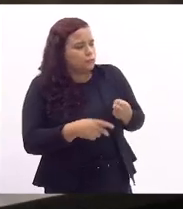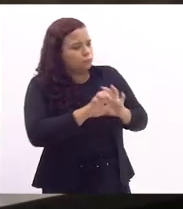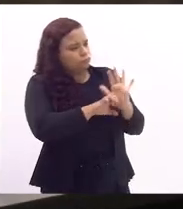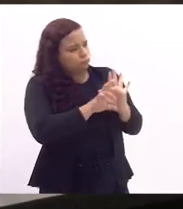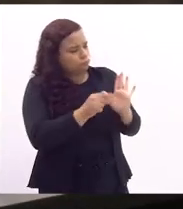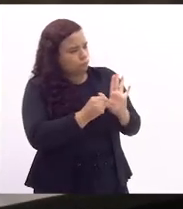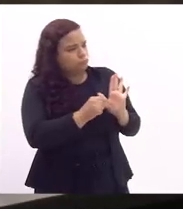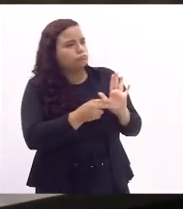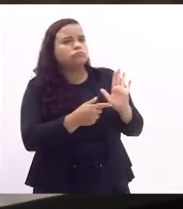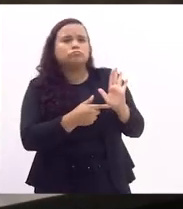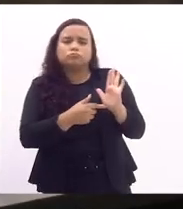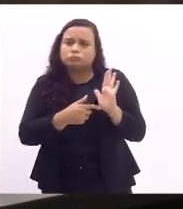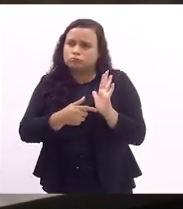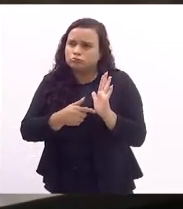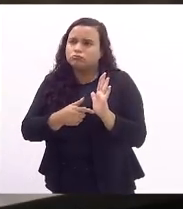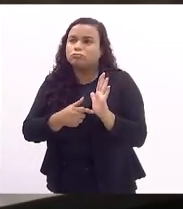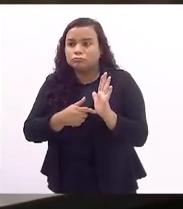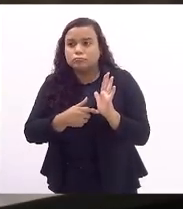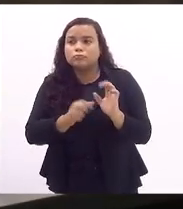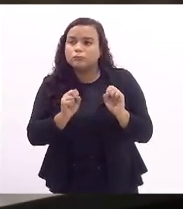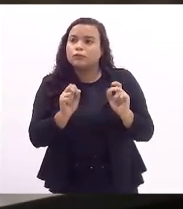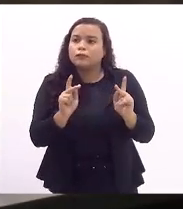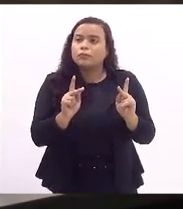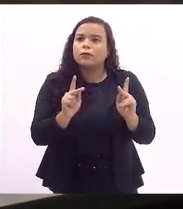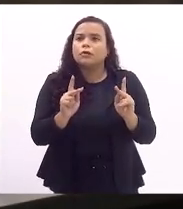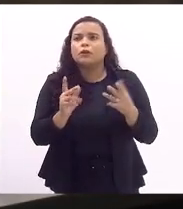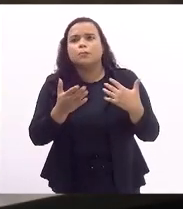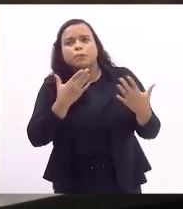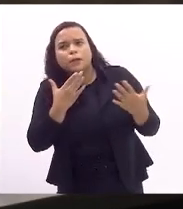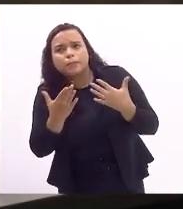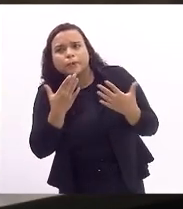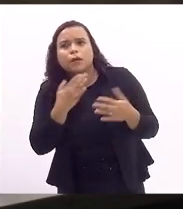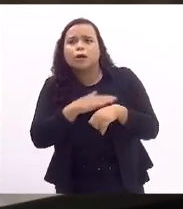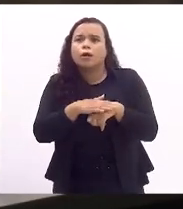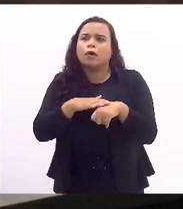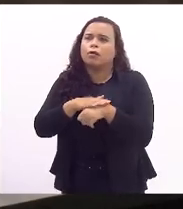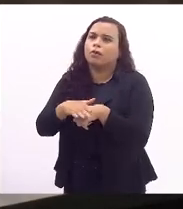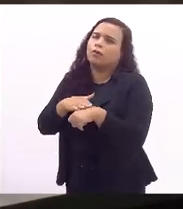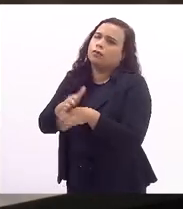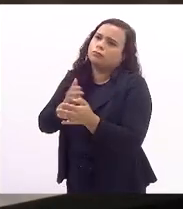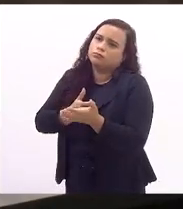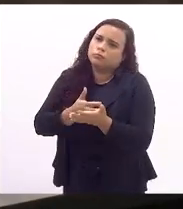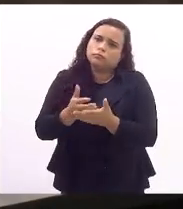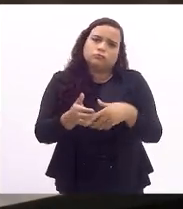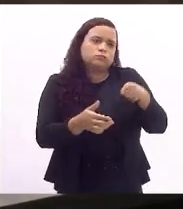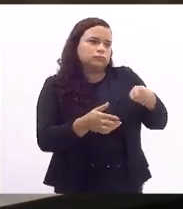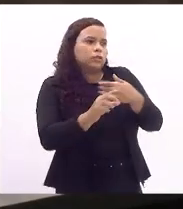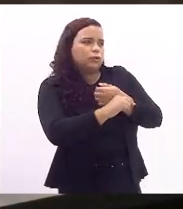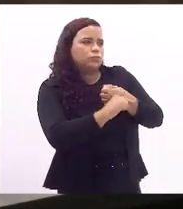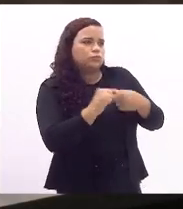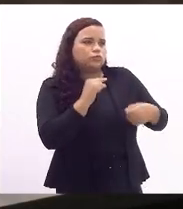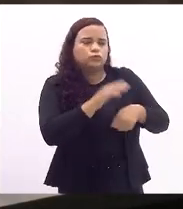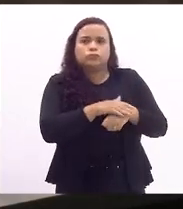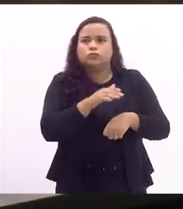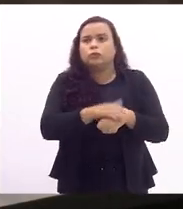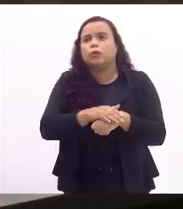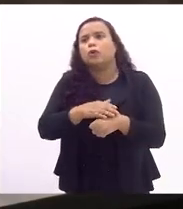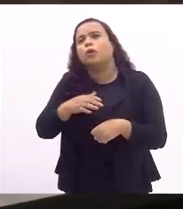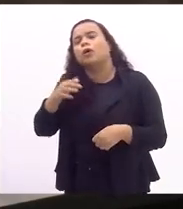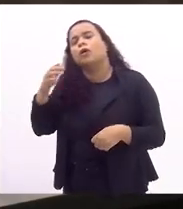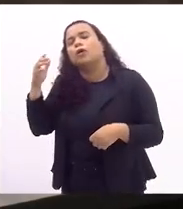emenda E então começamos então debate junto do autor com a